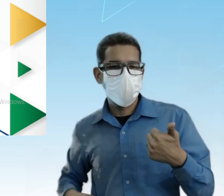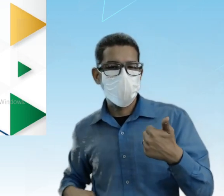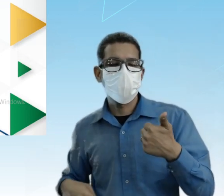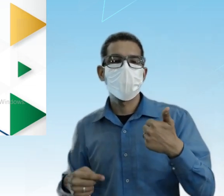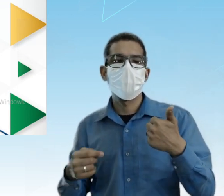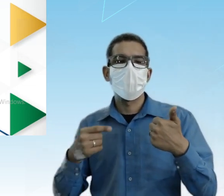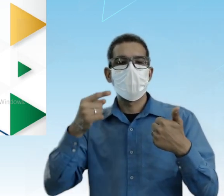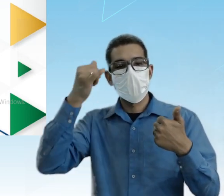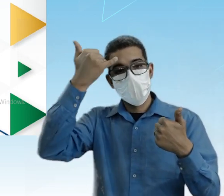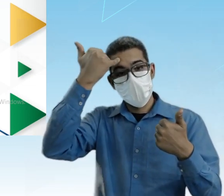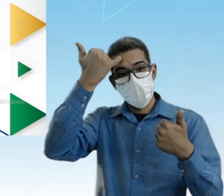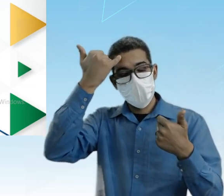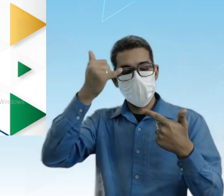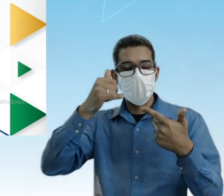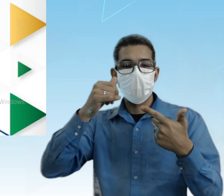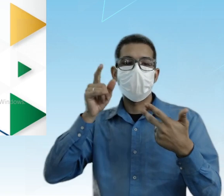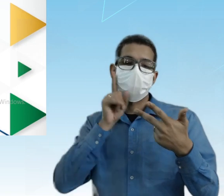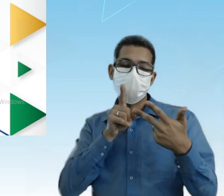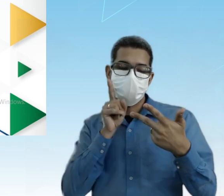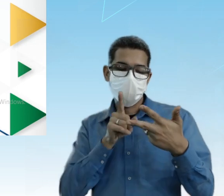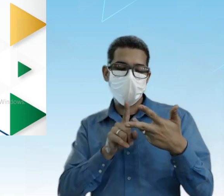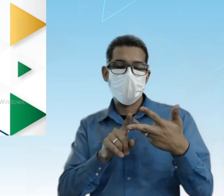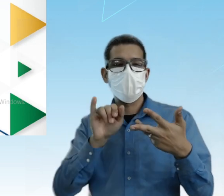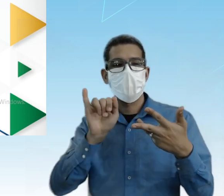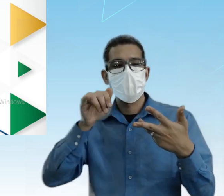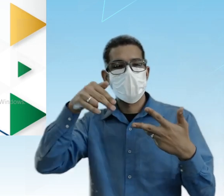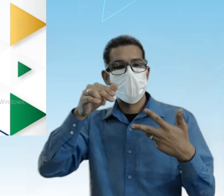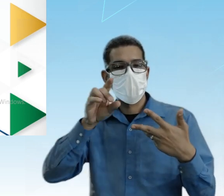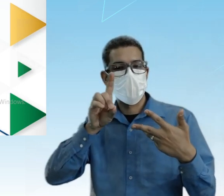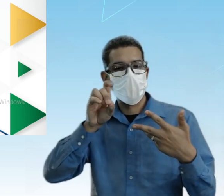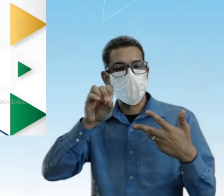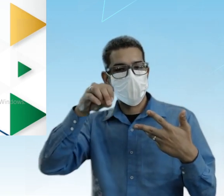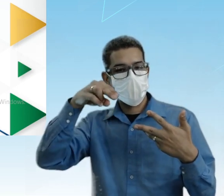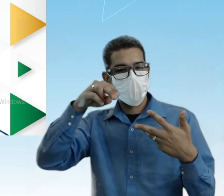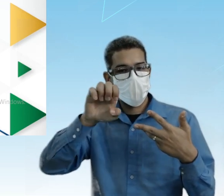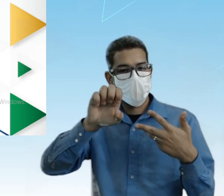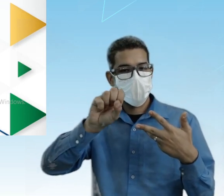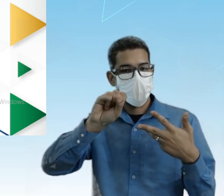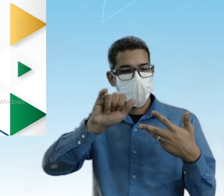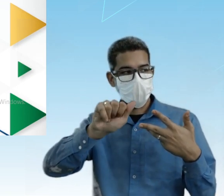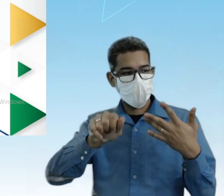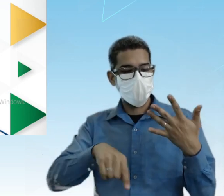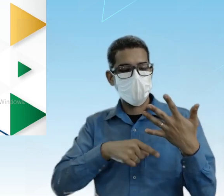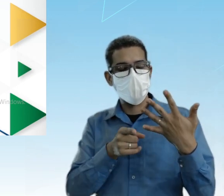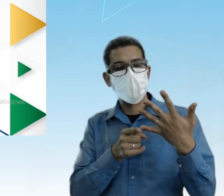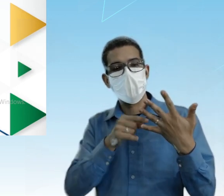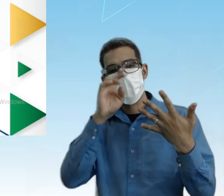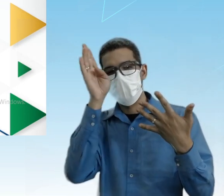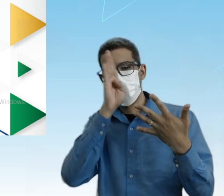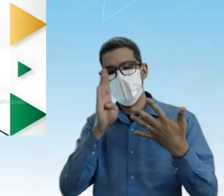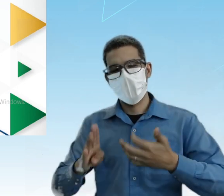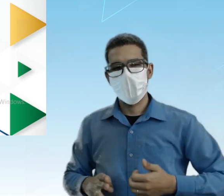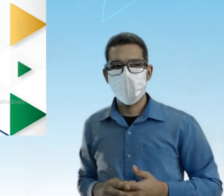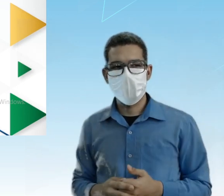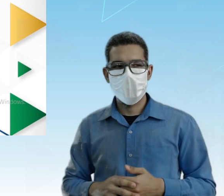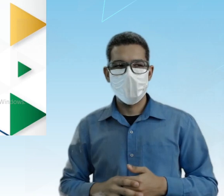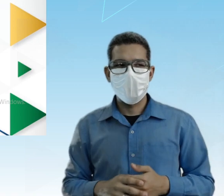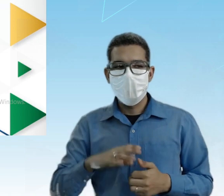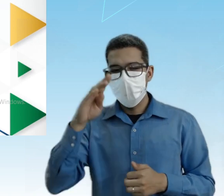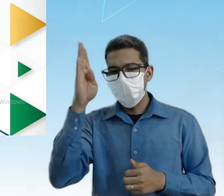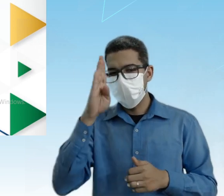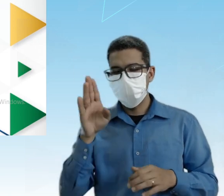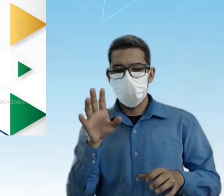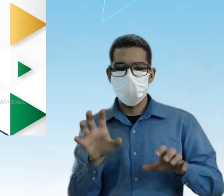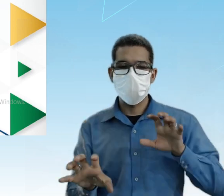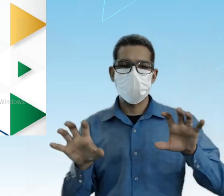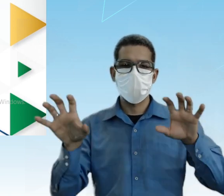Unidos e a Indonésia. A gente é o quinto maior de população, tá bom? A divisão da população brasileira